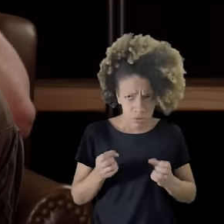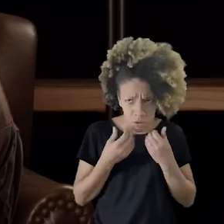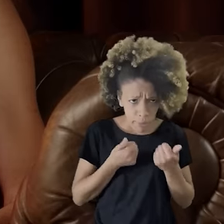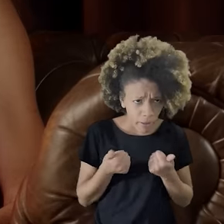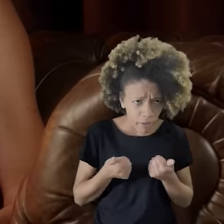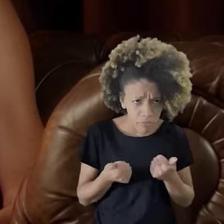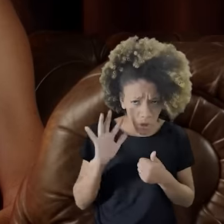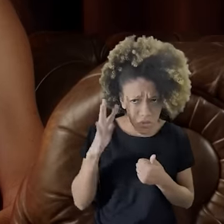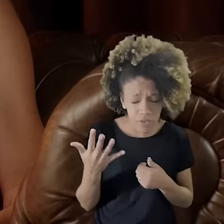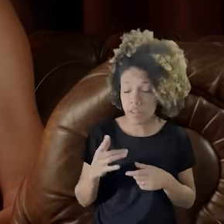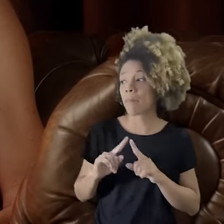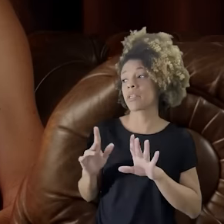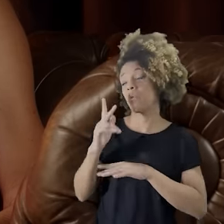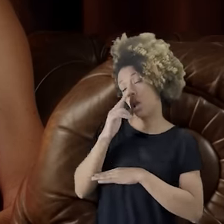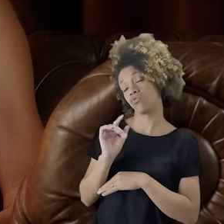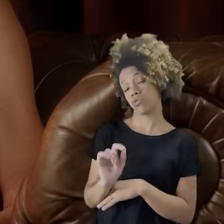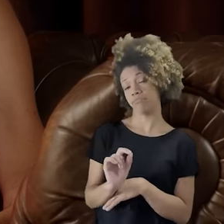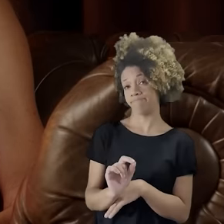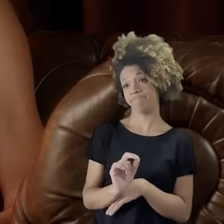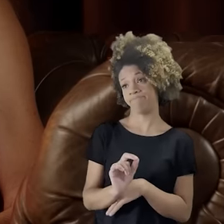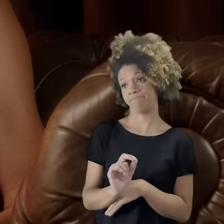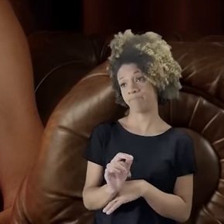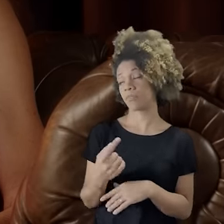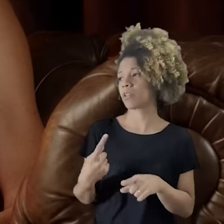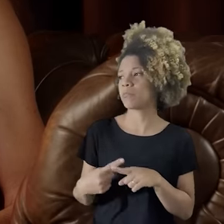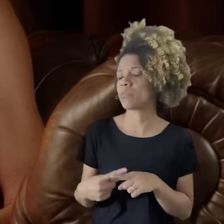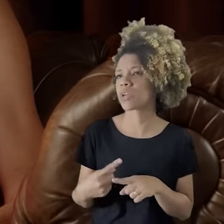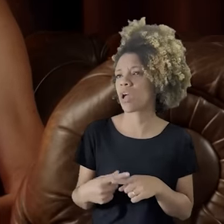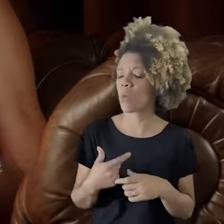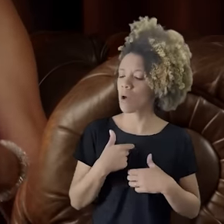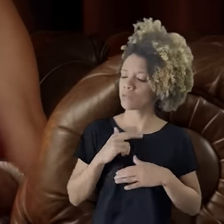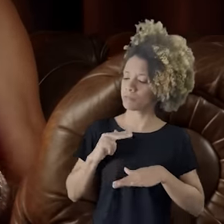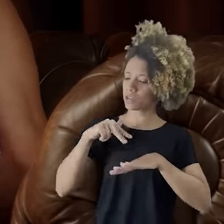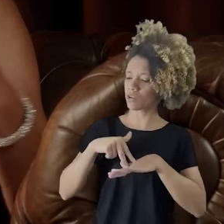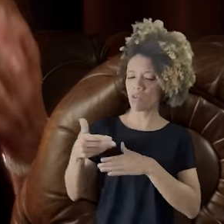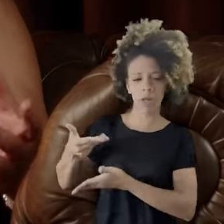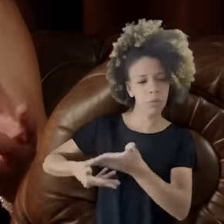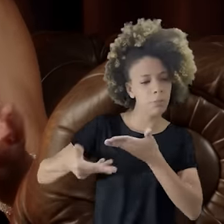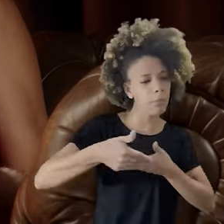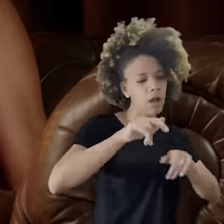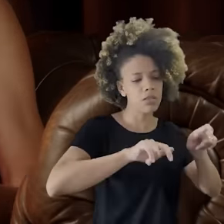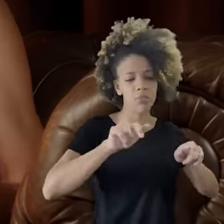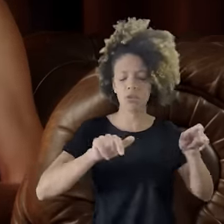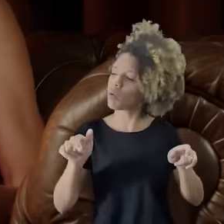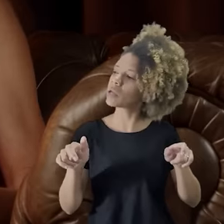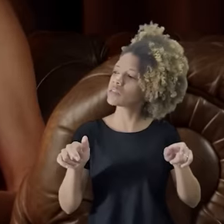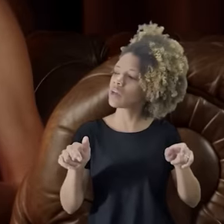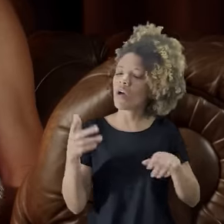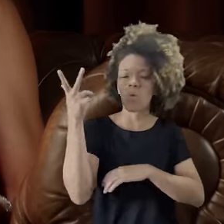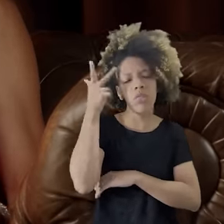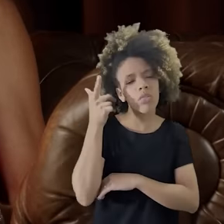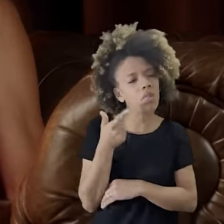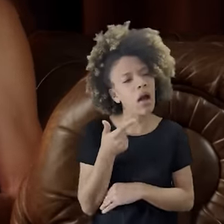Eu acho assim que talvez o fato às vezes assim porque e coloco entre as pessoas com muita